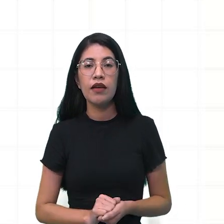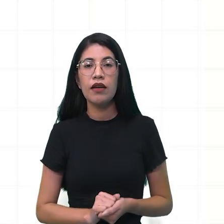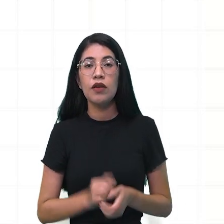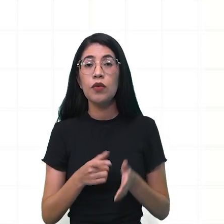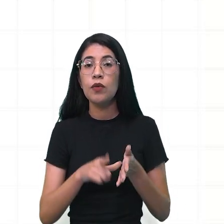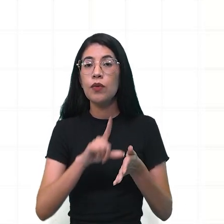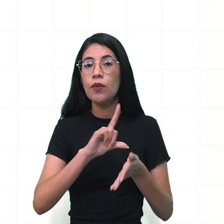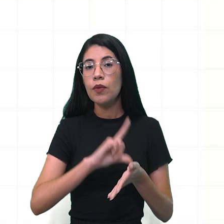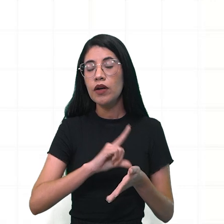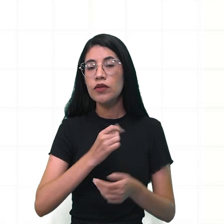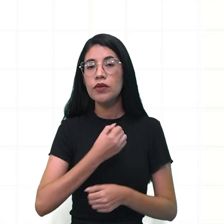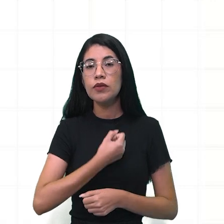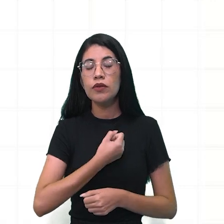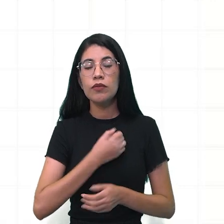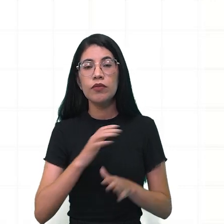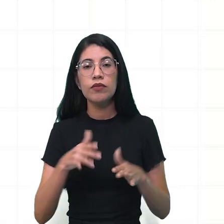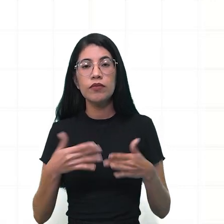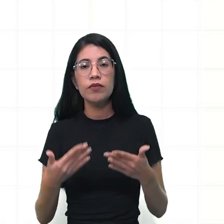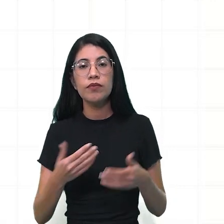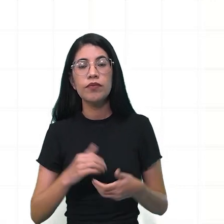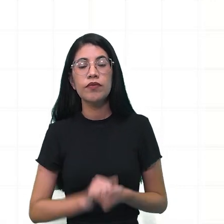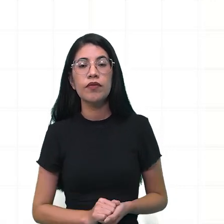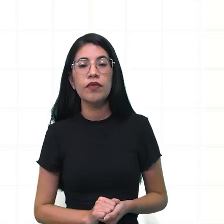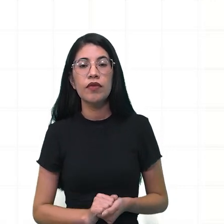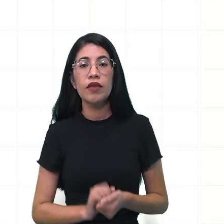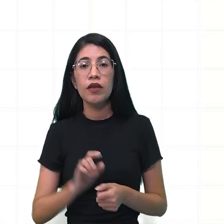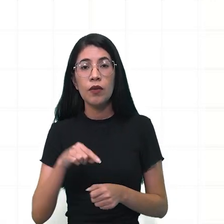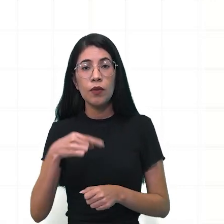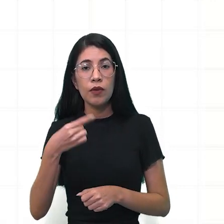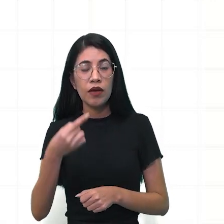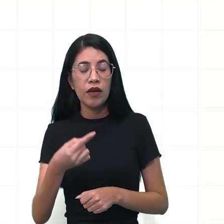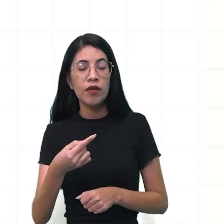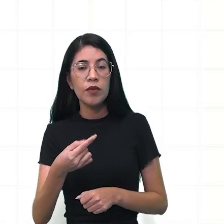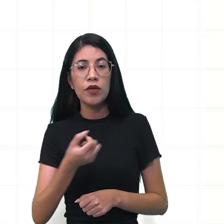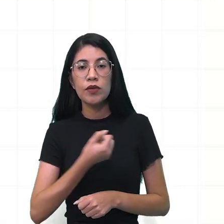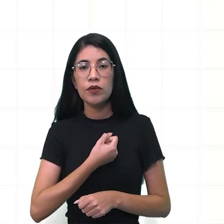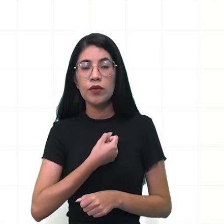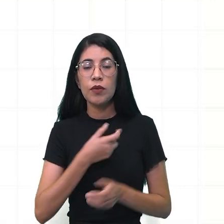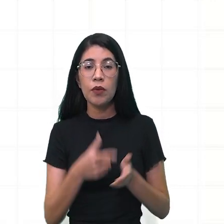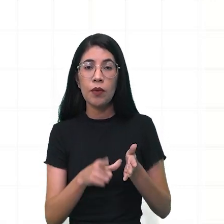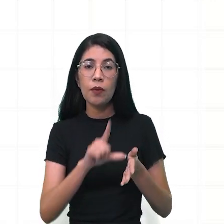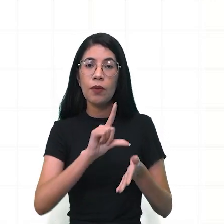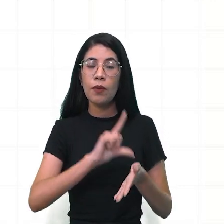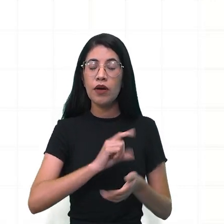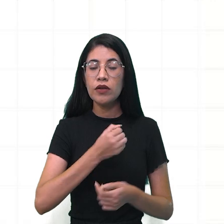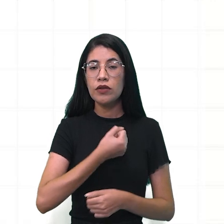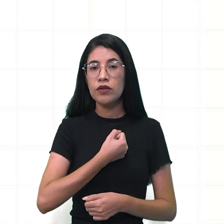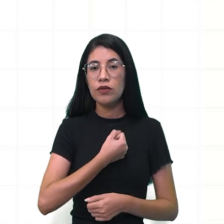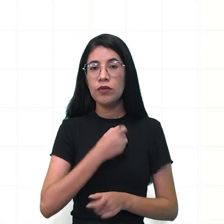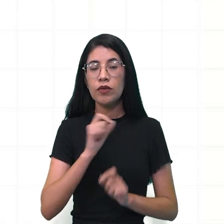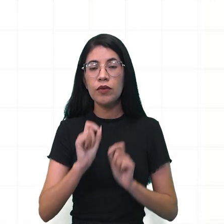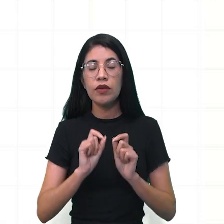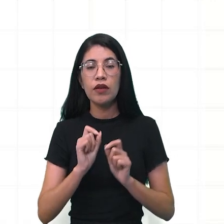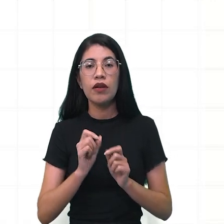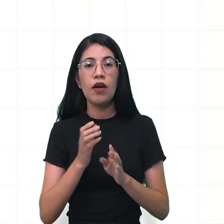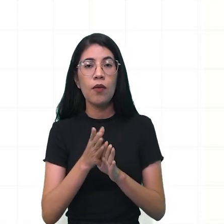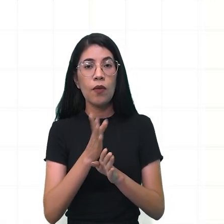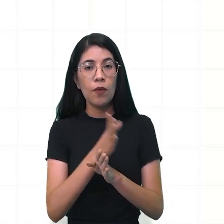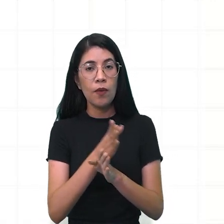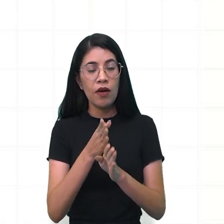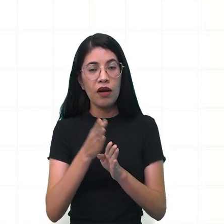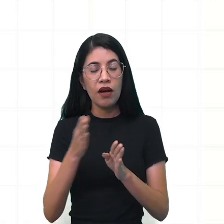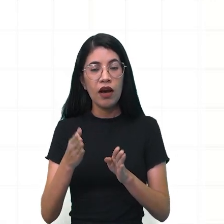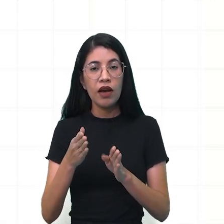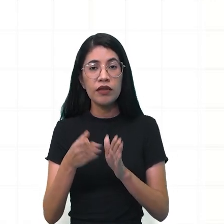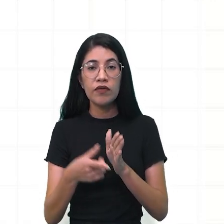de antecessor. Sucessor, o que vem depois. Antecessor, então, é o número inteiro